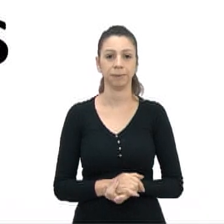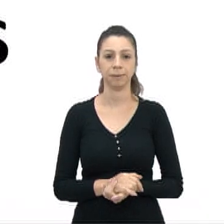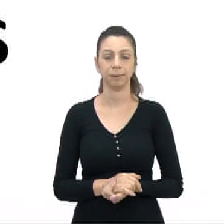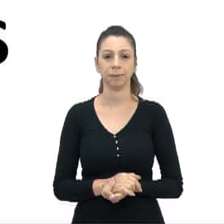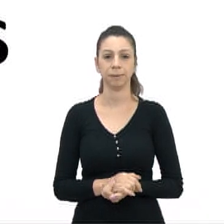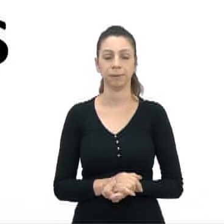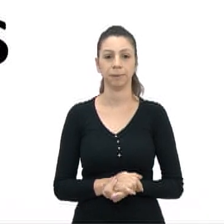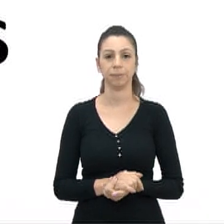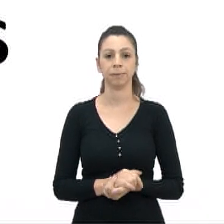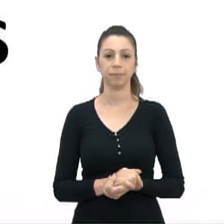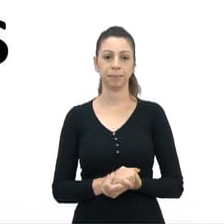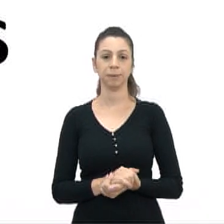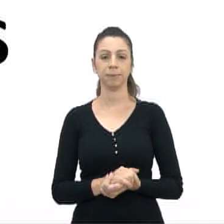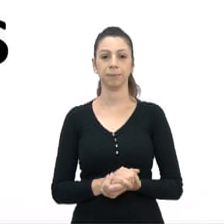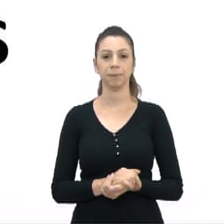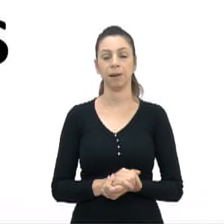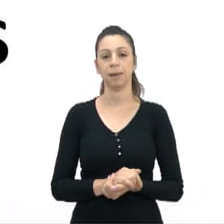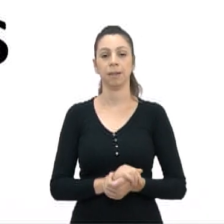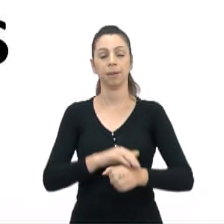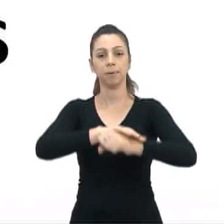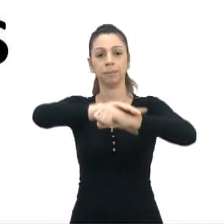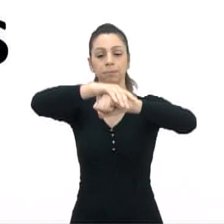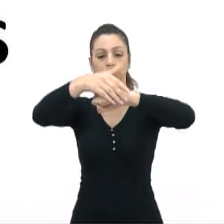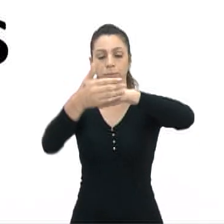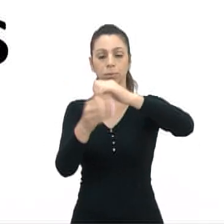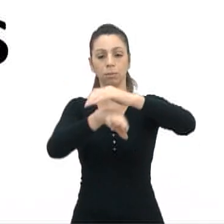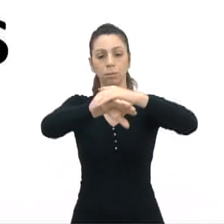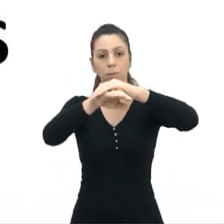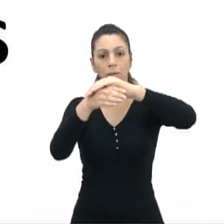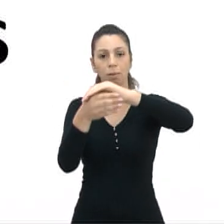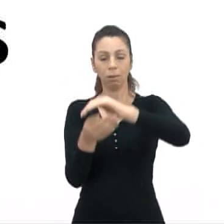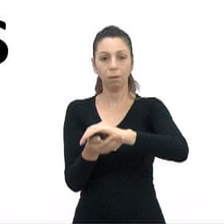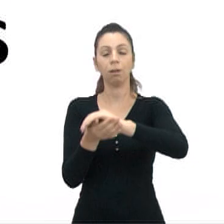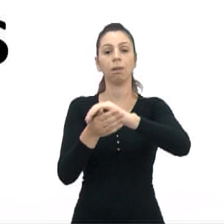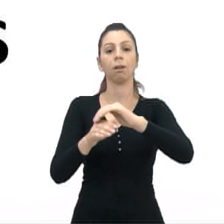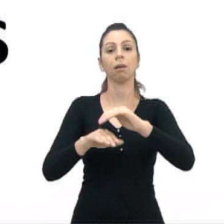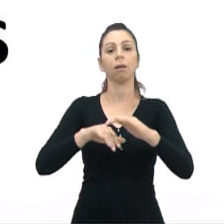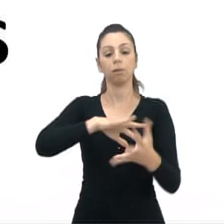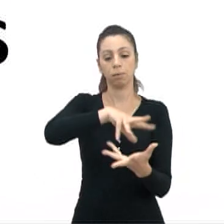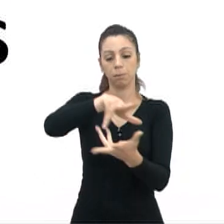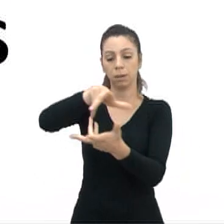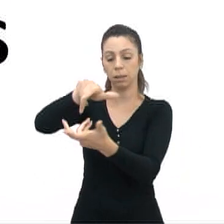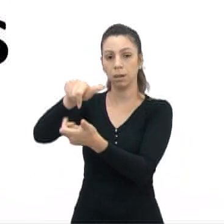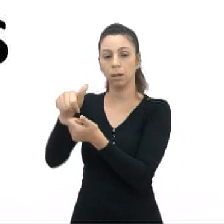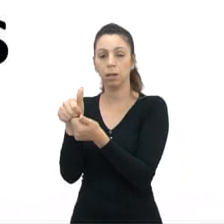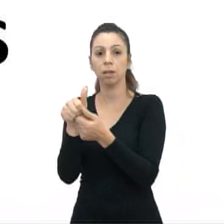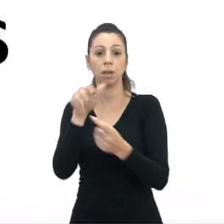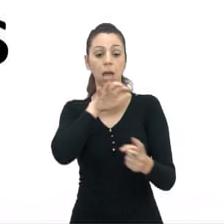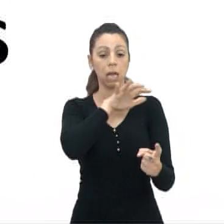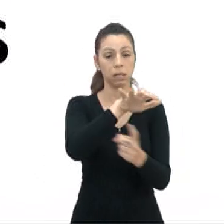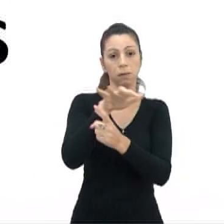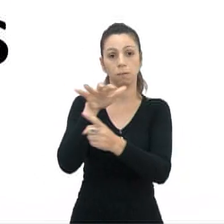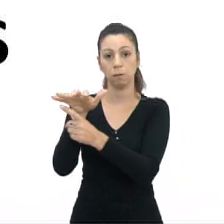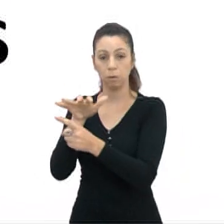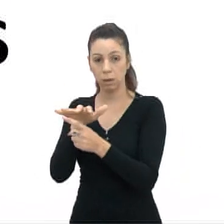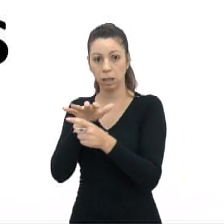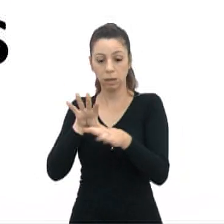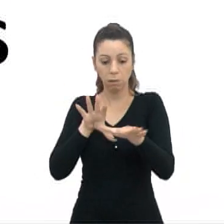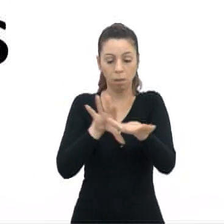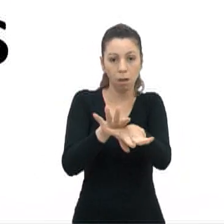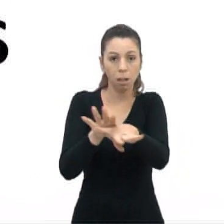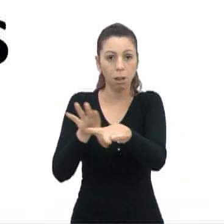Conhecendo a estrutura interna do planeta Terra e a ação da deriva continental com as placas tectônicas e